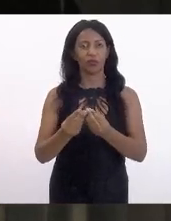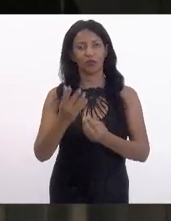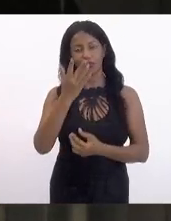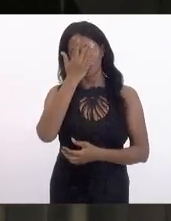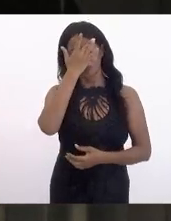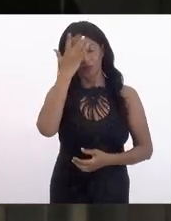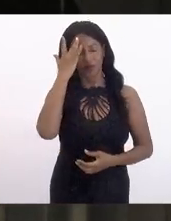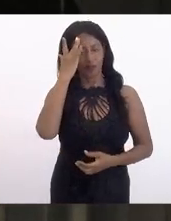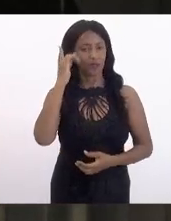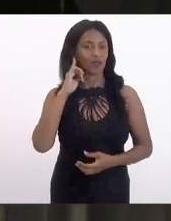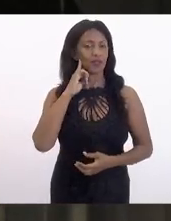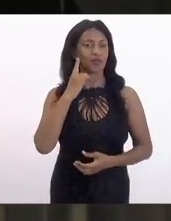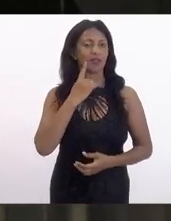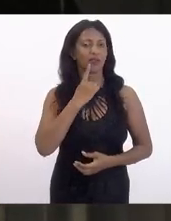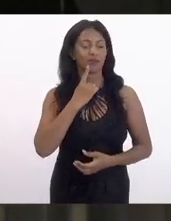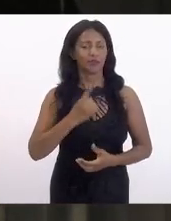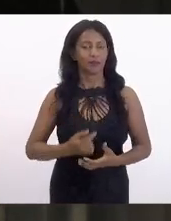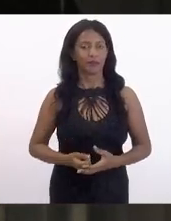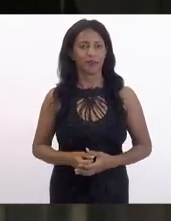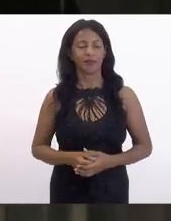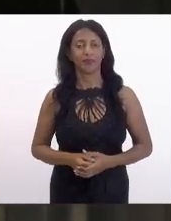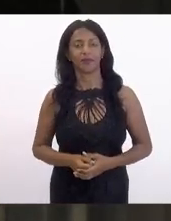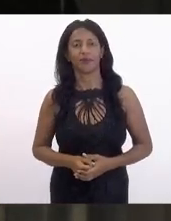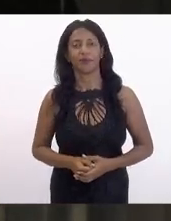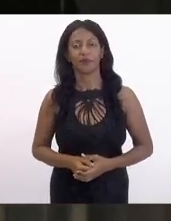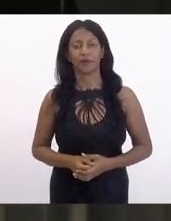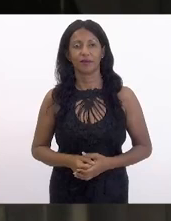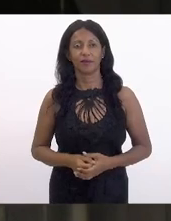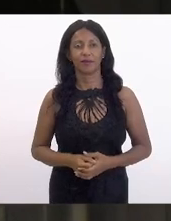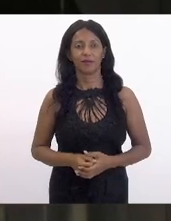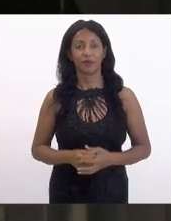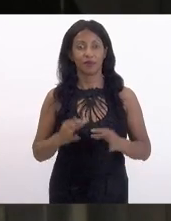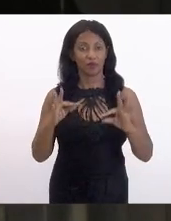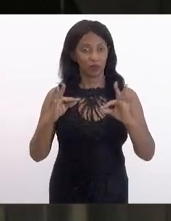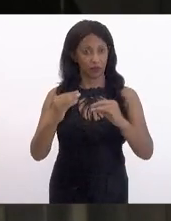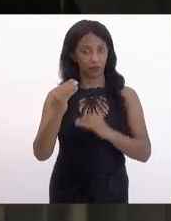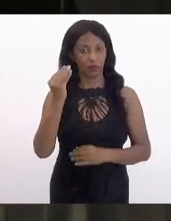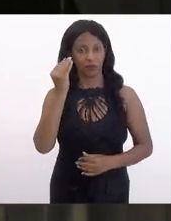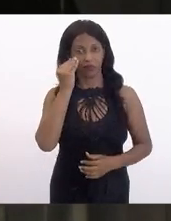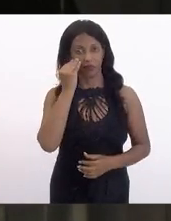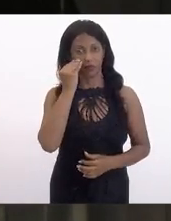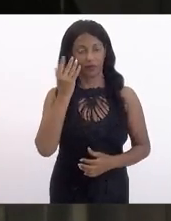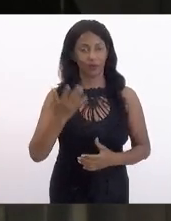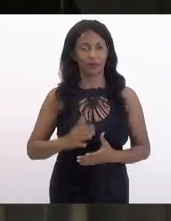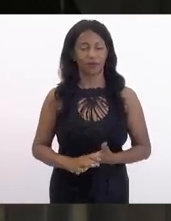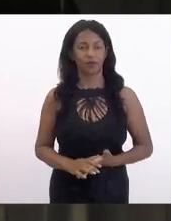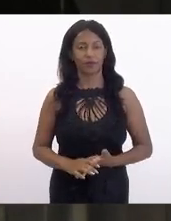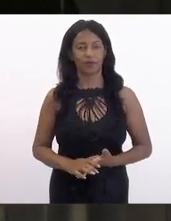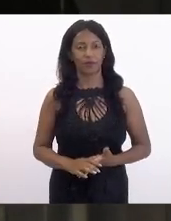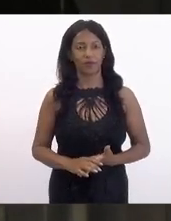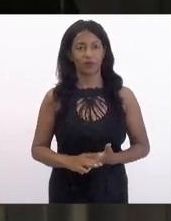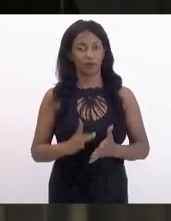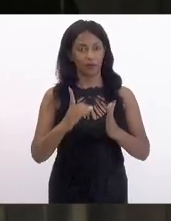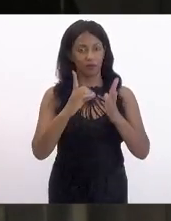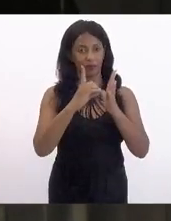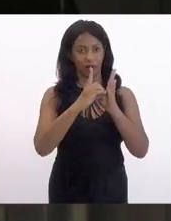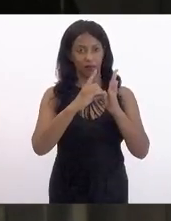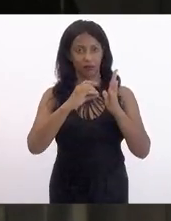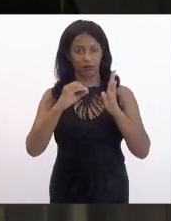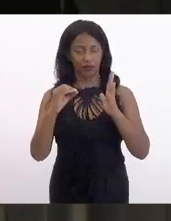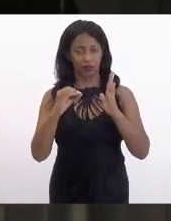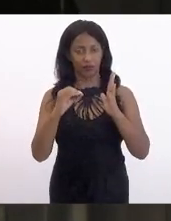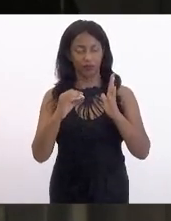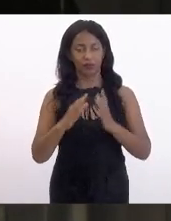aos deficientes auditivos senhoras e senhores O Diário Oficial